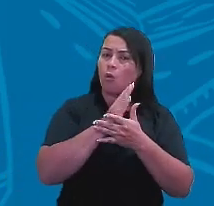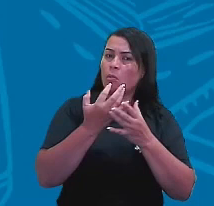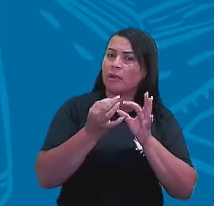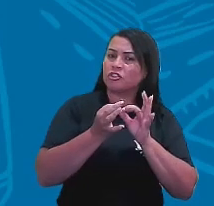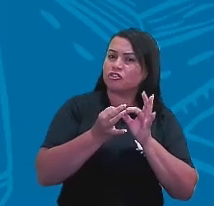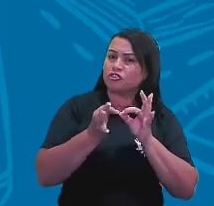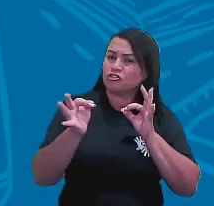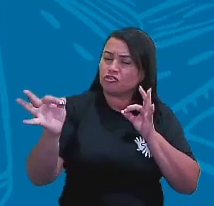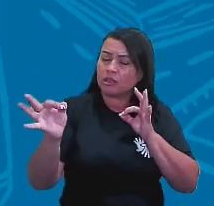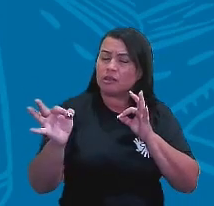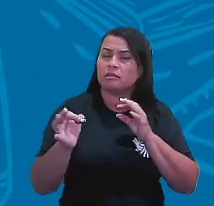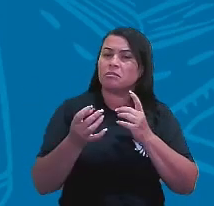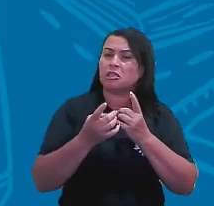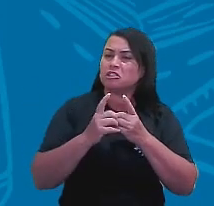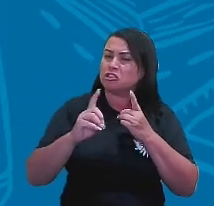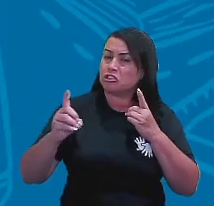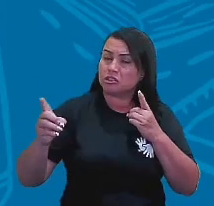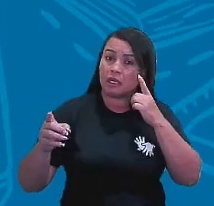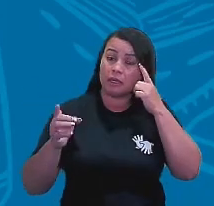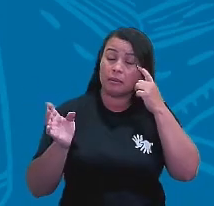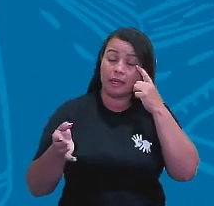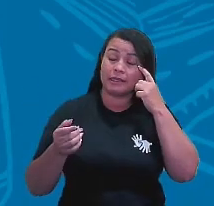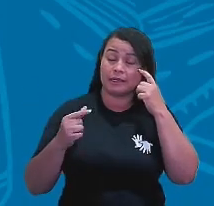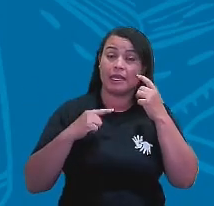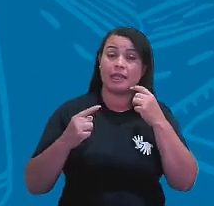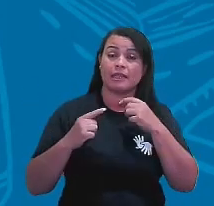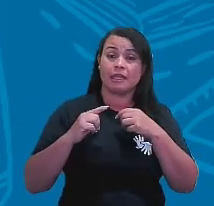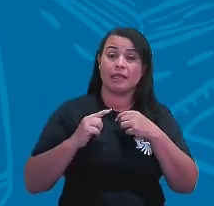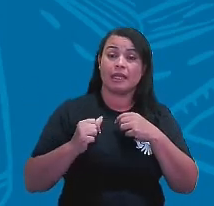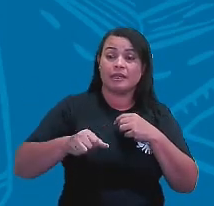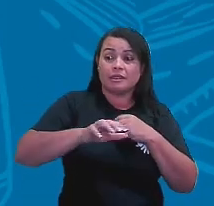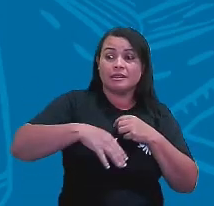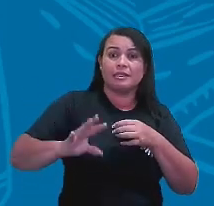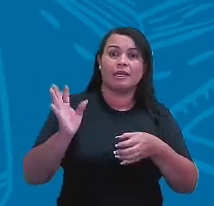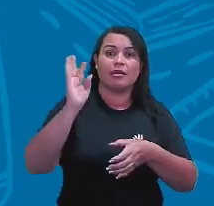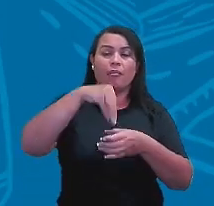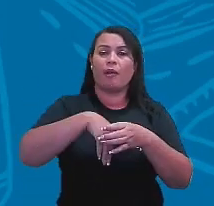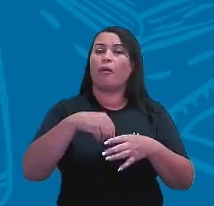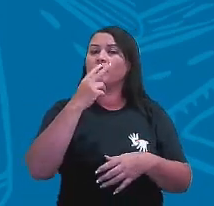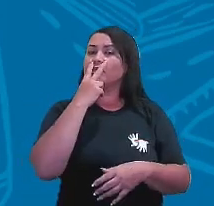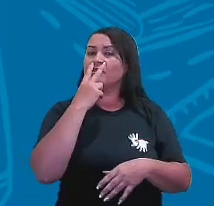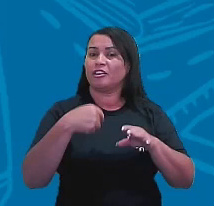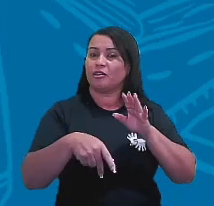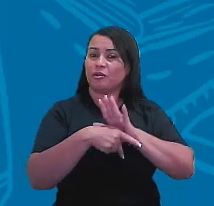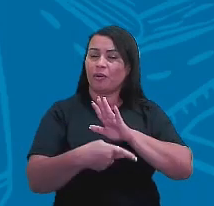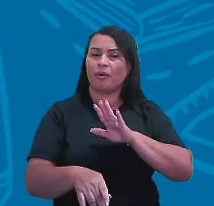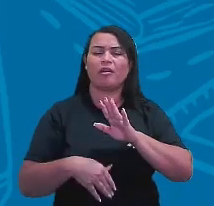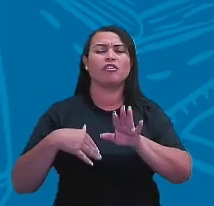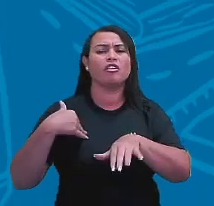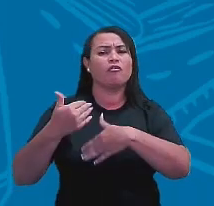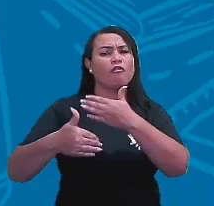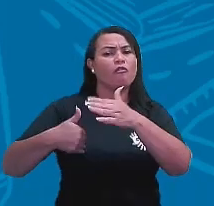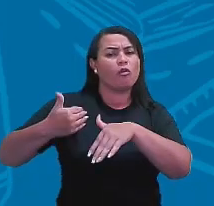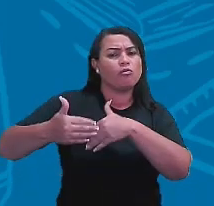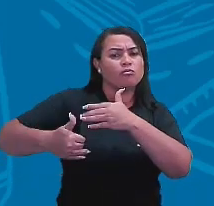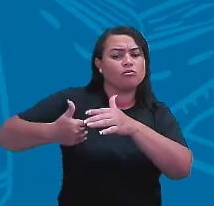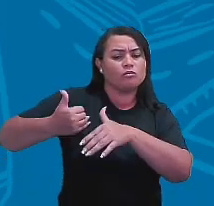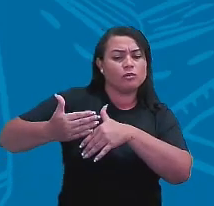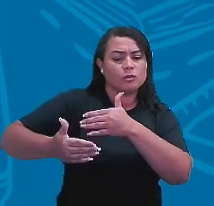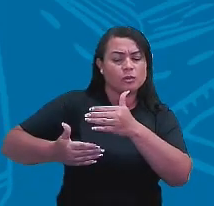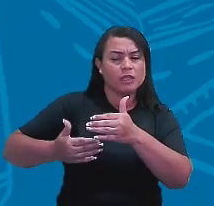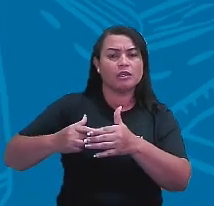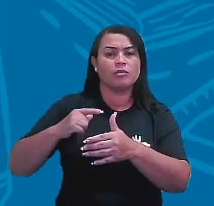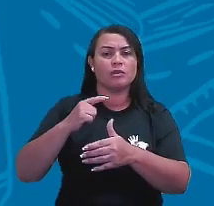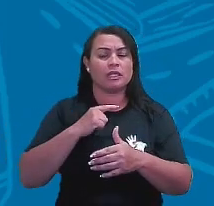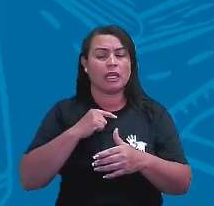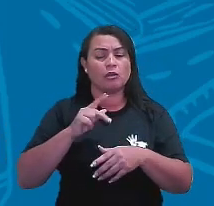fizeram parte da região territorial de Vitória de Santo Antão. Então, evoluindo sucessivamente da